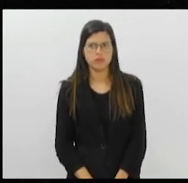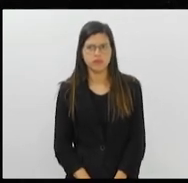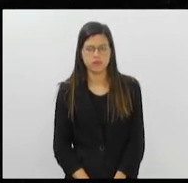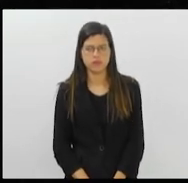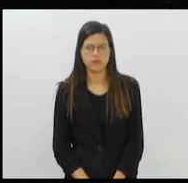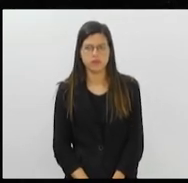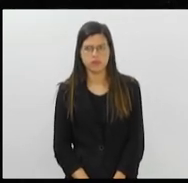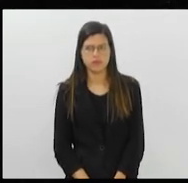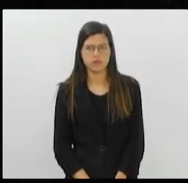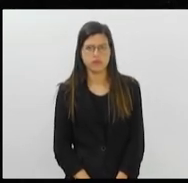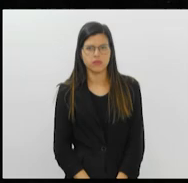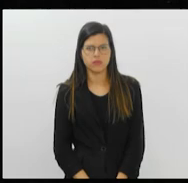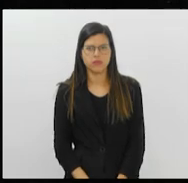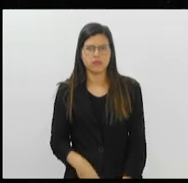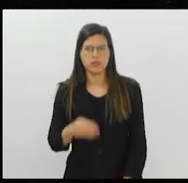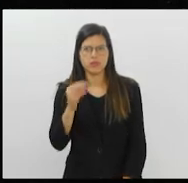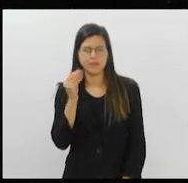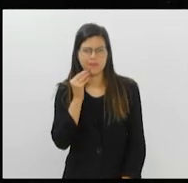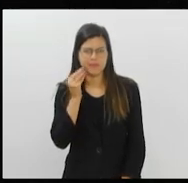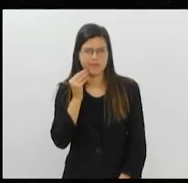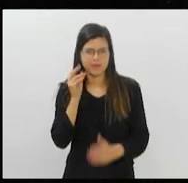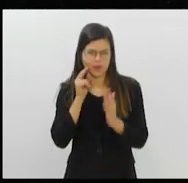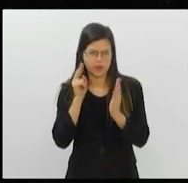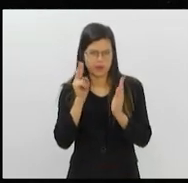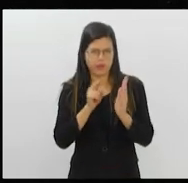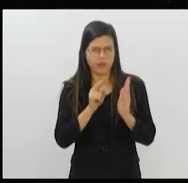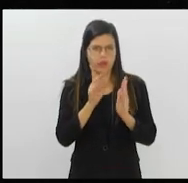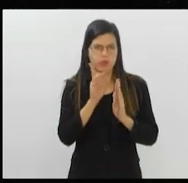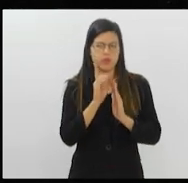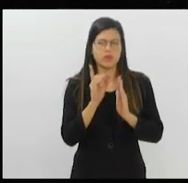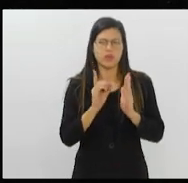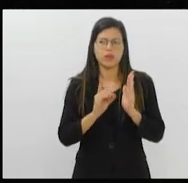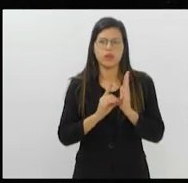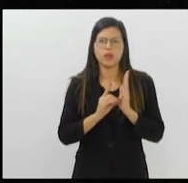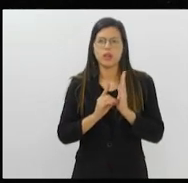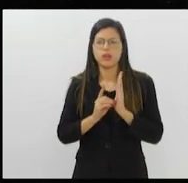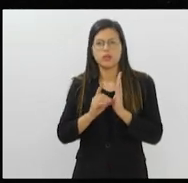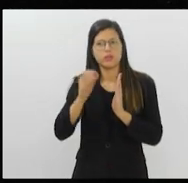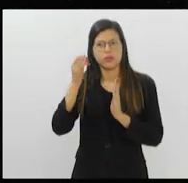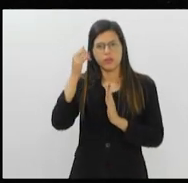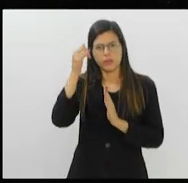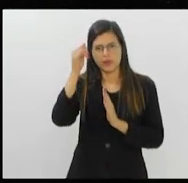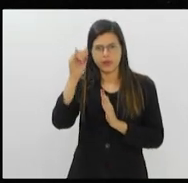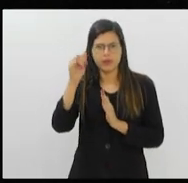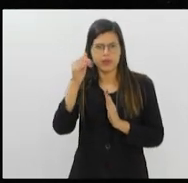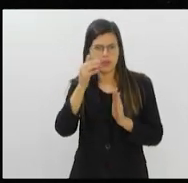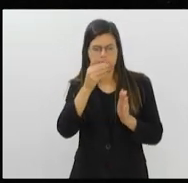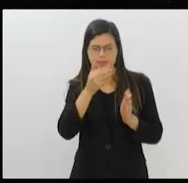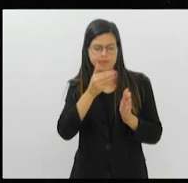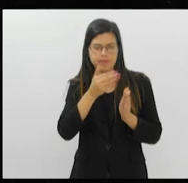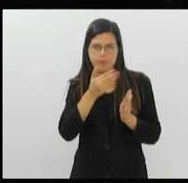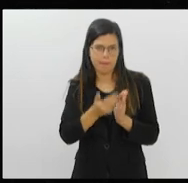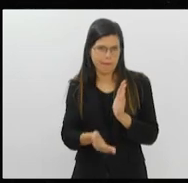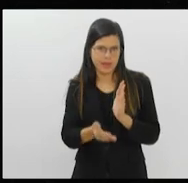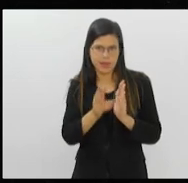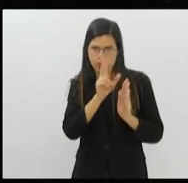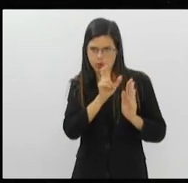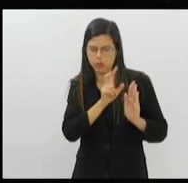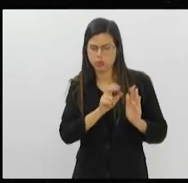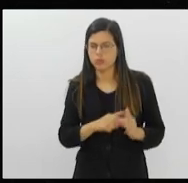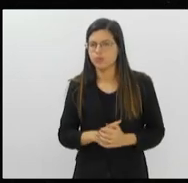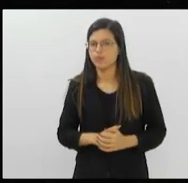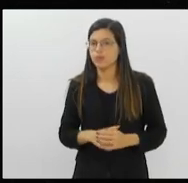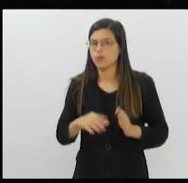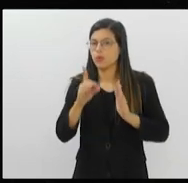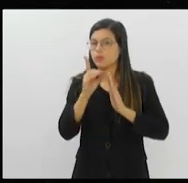estou pegando aqui o que diz o decreto para não sair da pauta. O decreto diz que